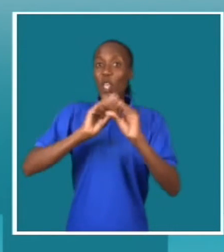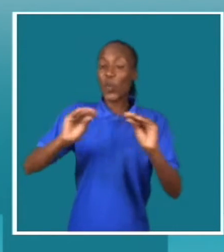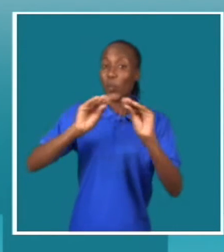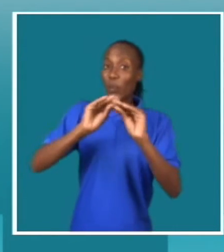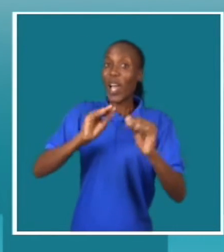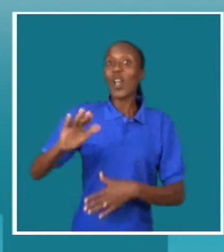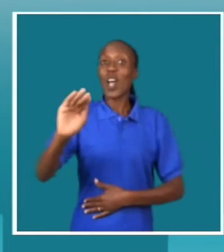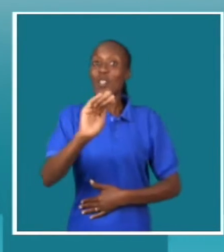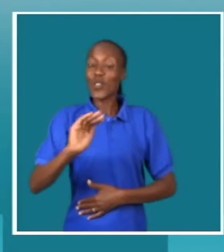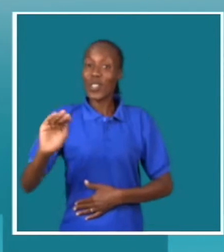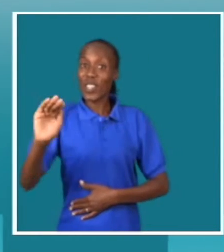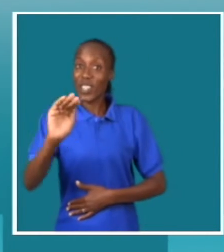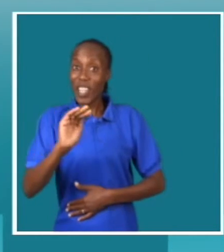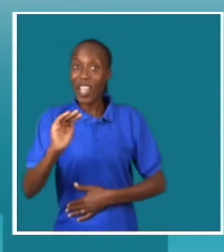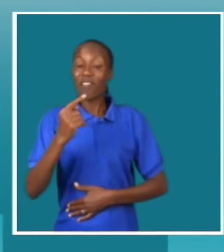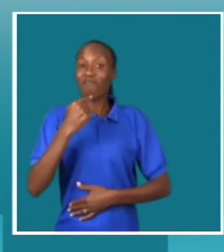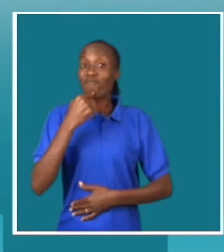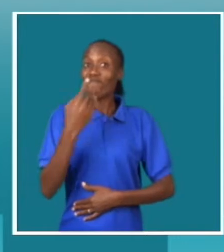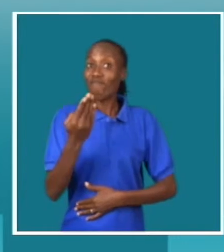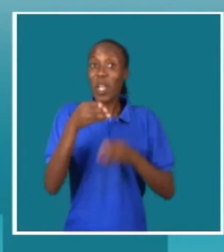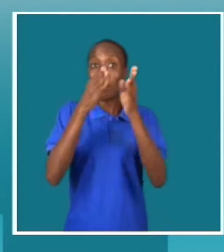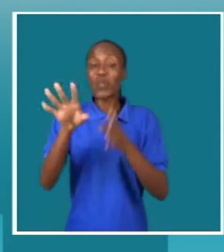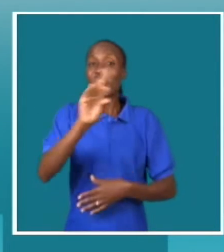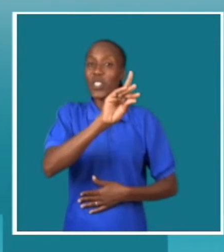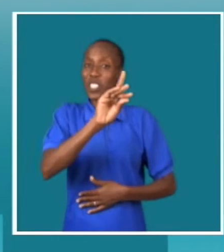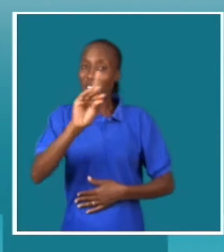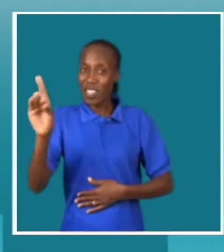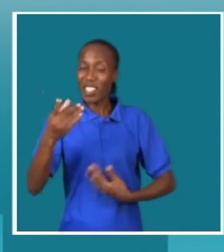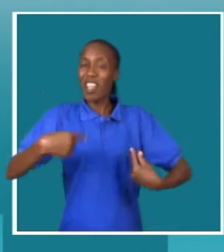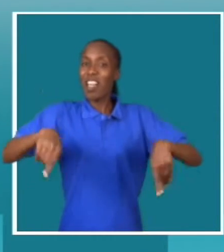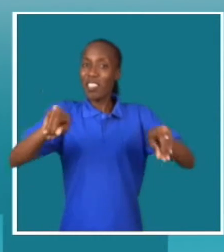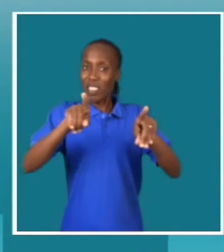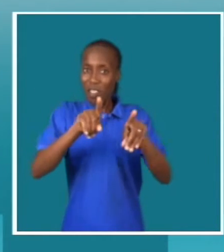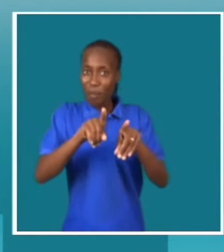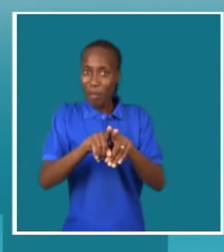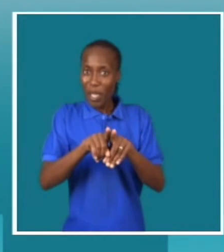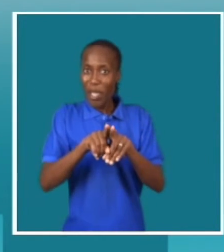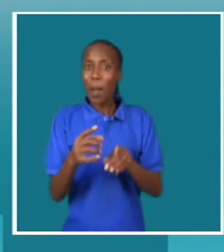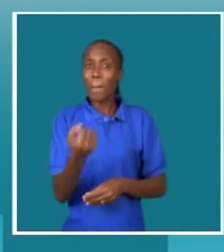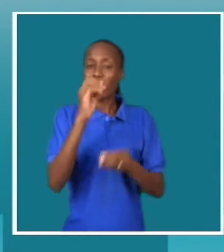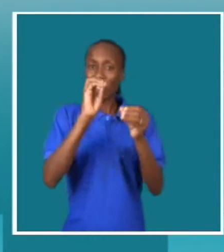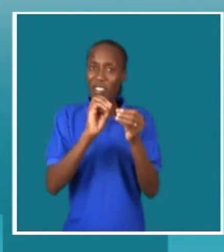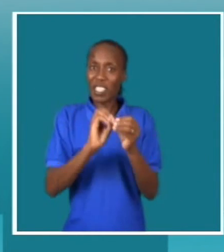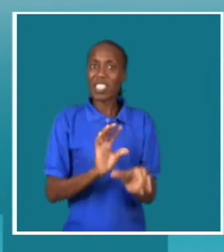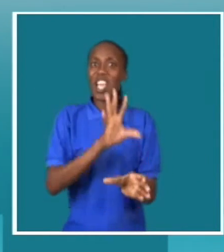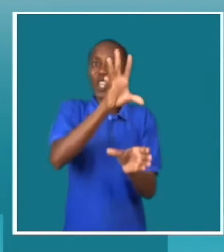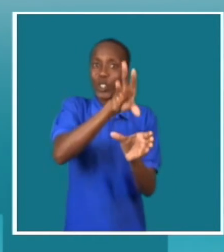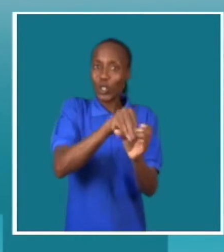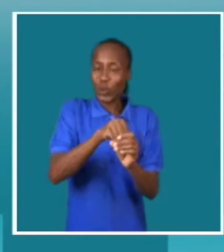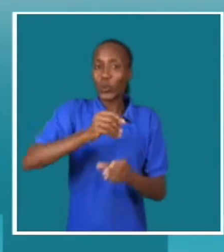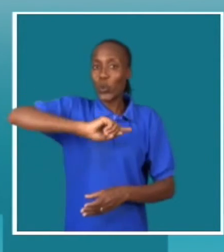incentivar, de educar a sociedade. Porque, afinal de contas, as pessoas com deficiência também